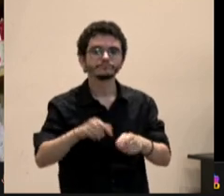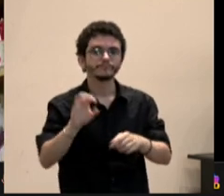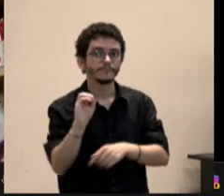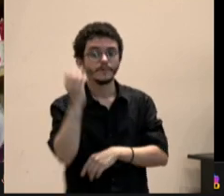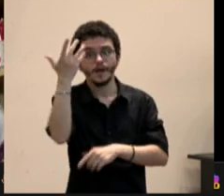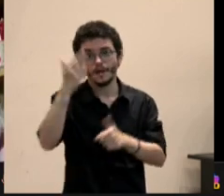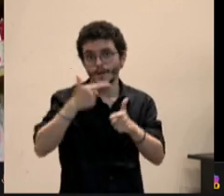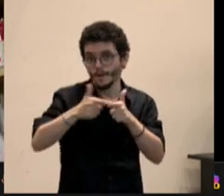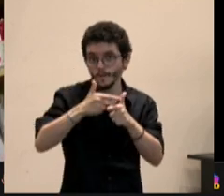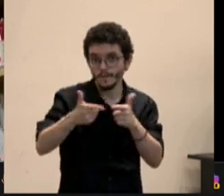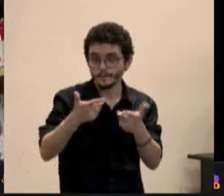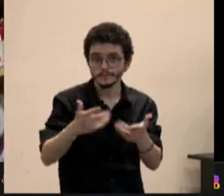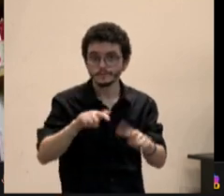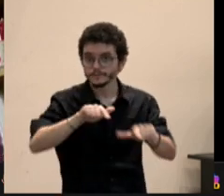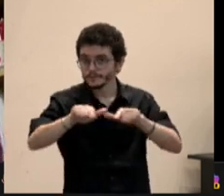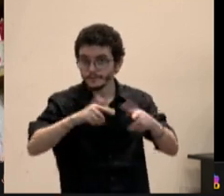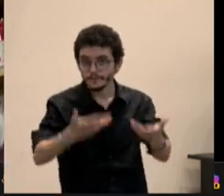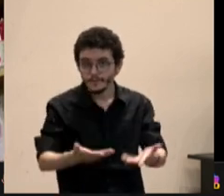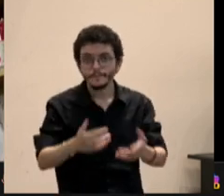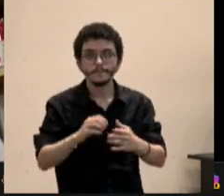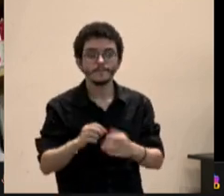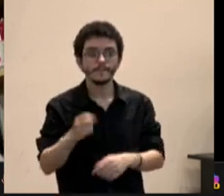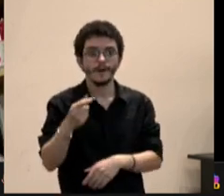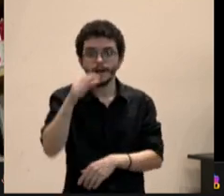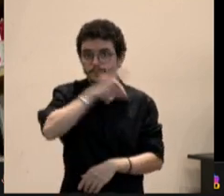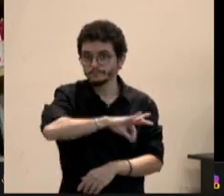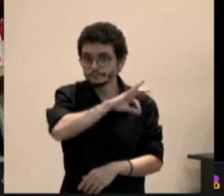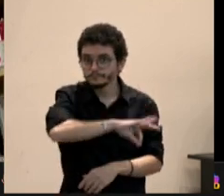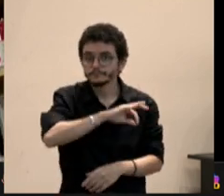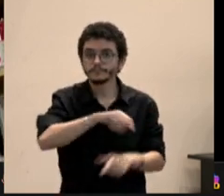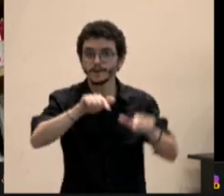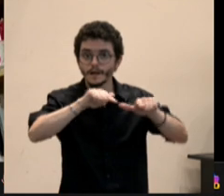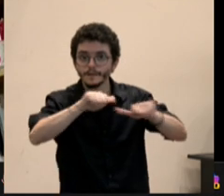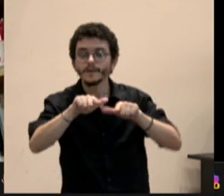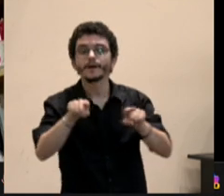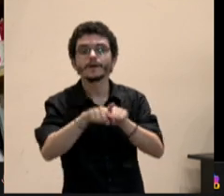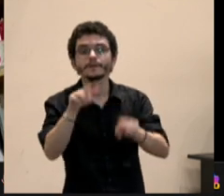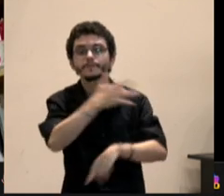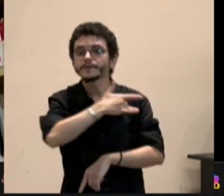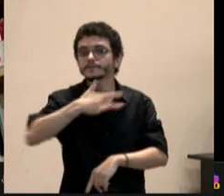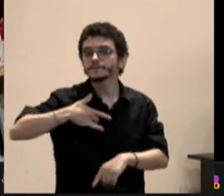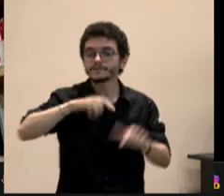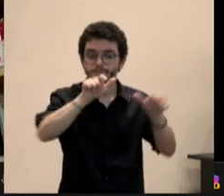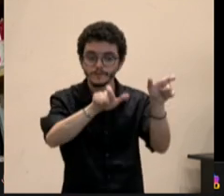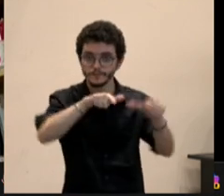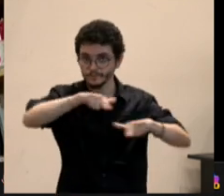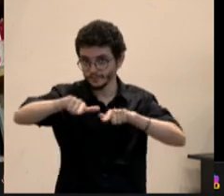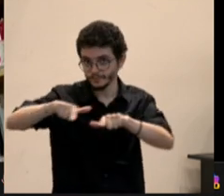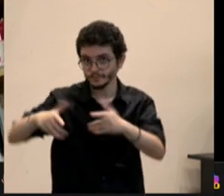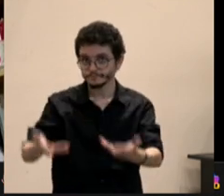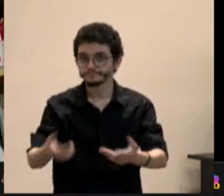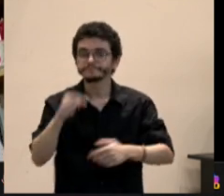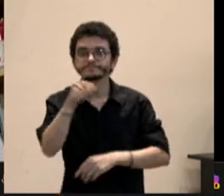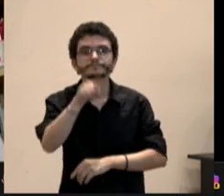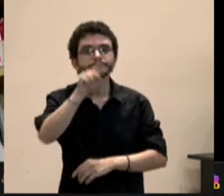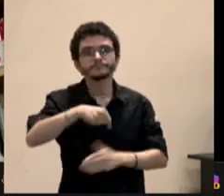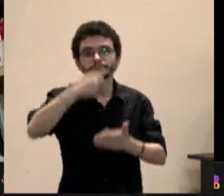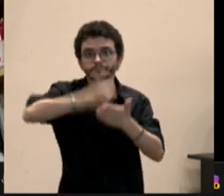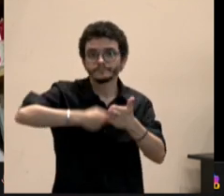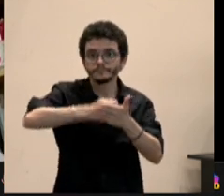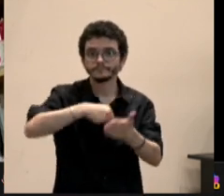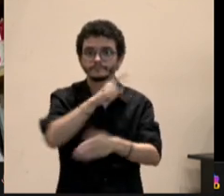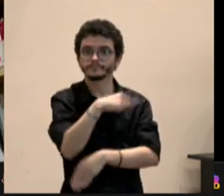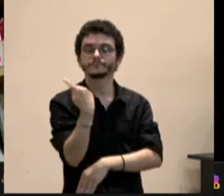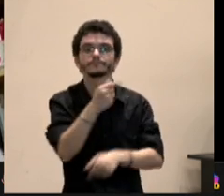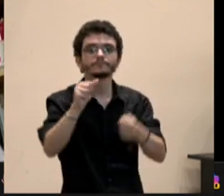trabalho, remuneração, carreira e saúde dos trabalhadores. E esse foi o esforço que fizemos, ainda